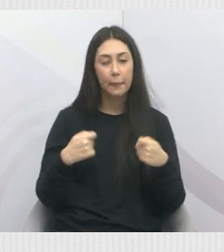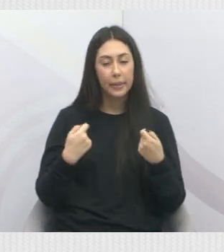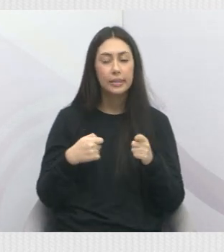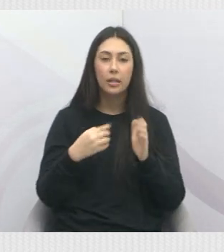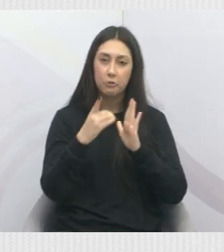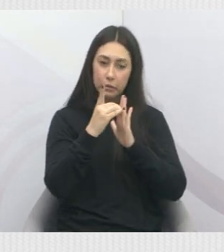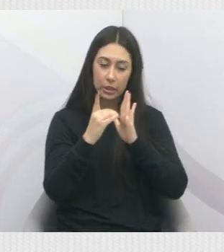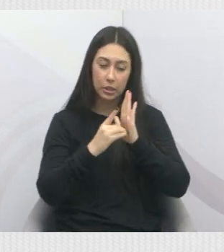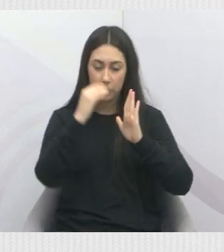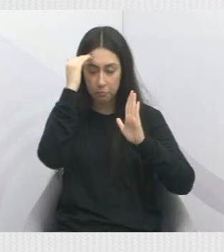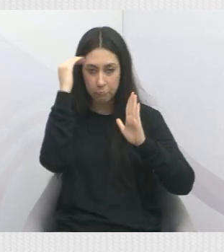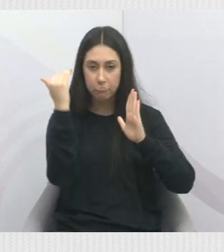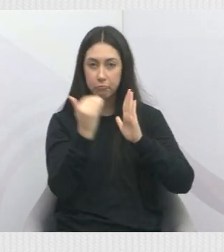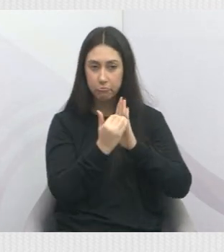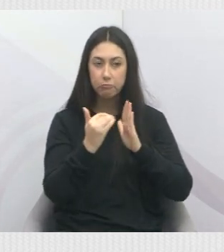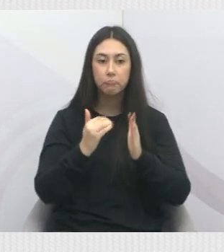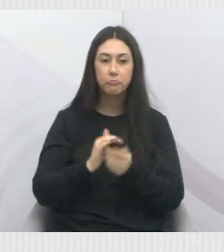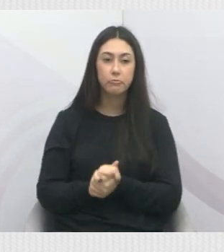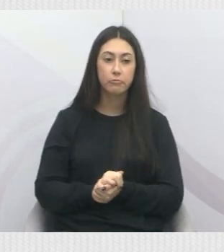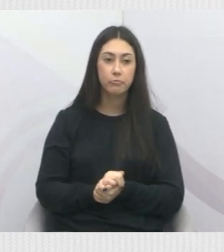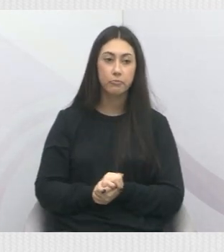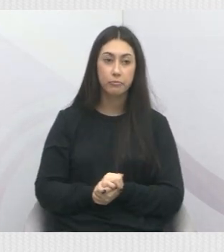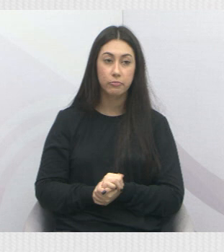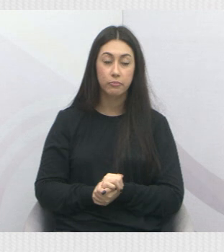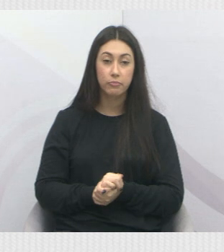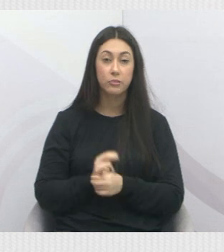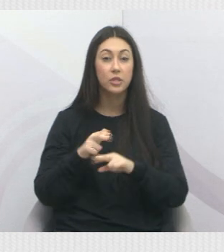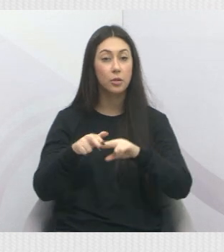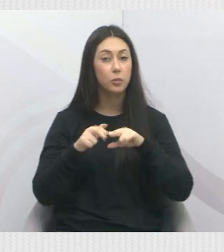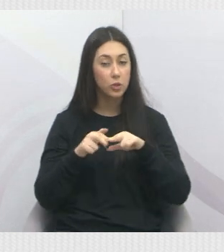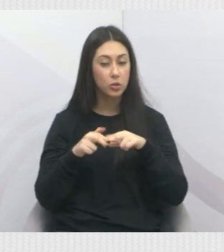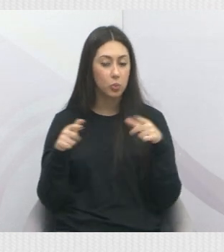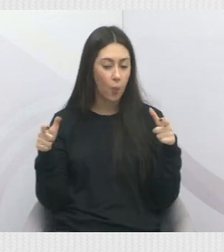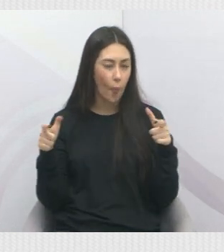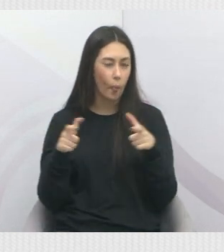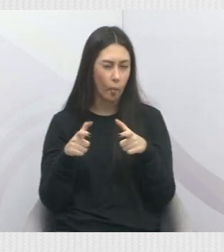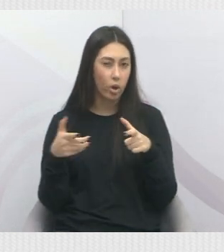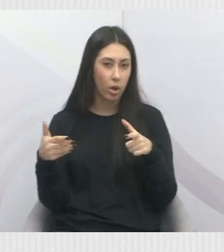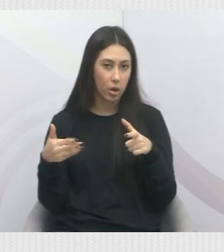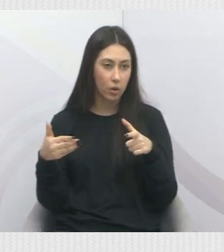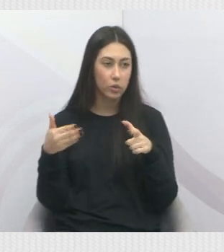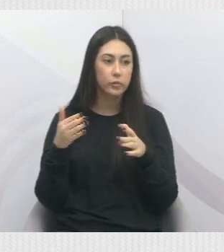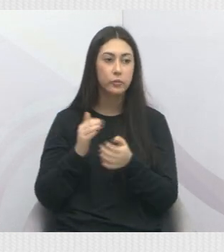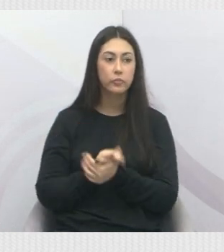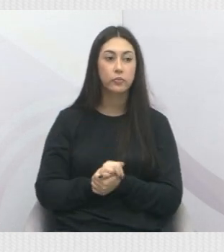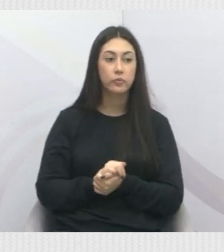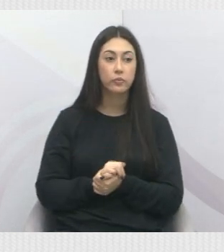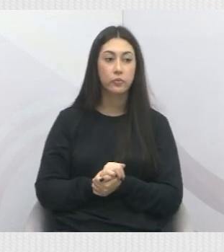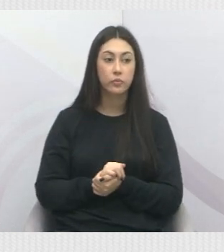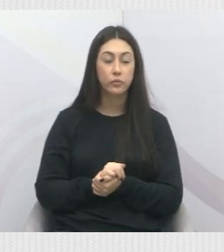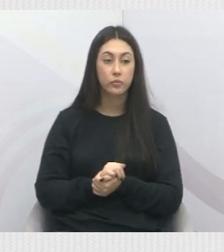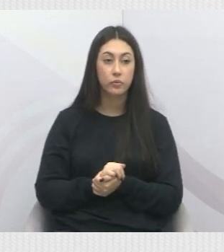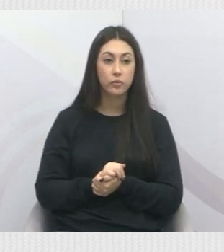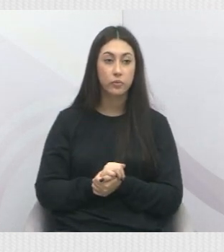assim, a gente conter a pandemia. Por isso, dessa diferença no primeiro quadrimestre.